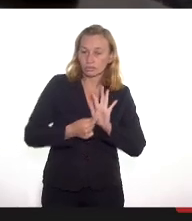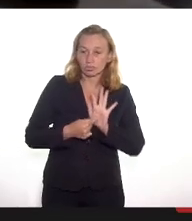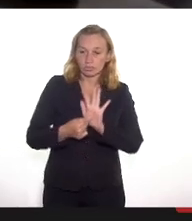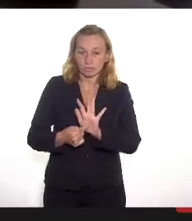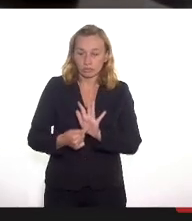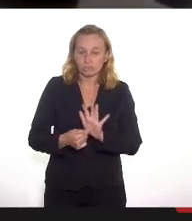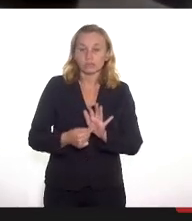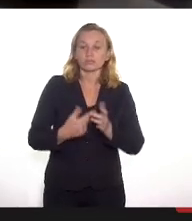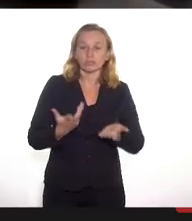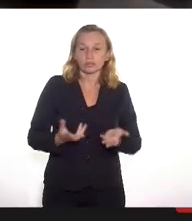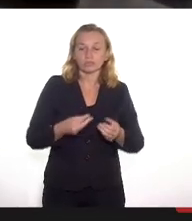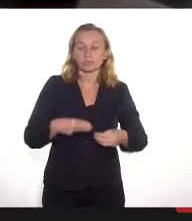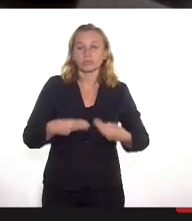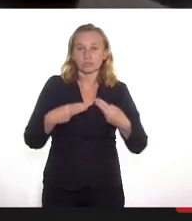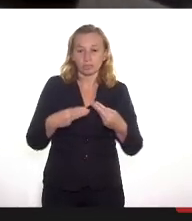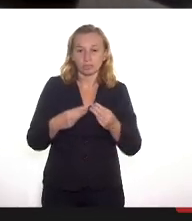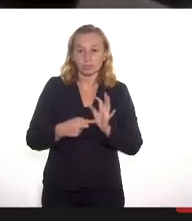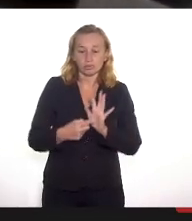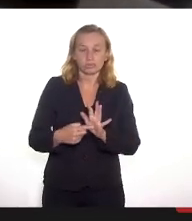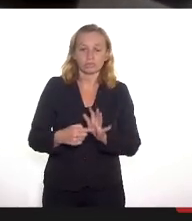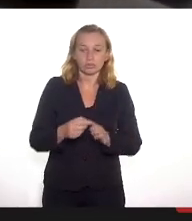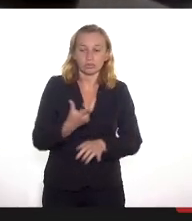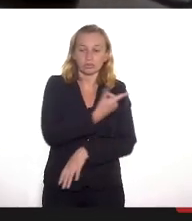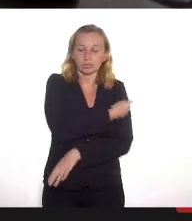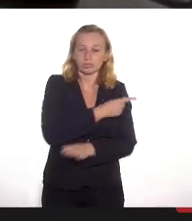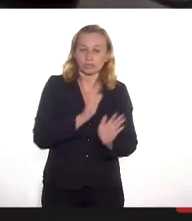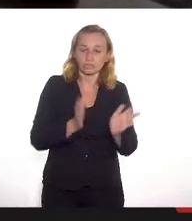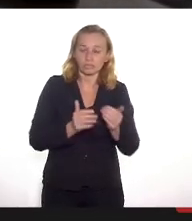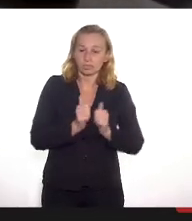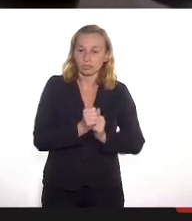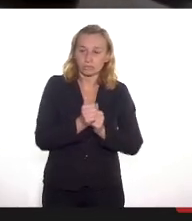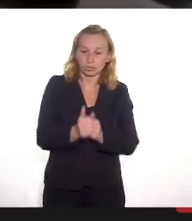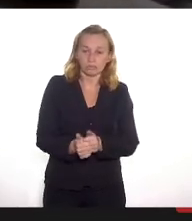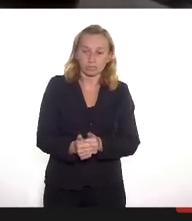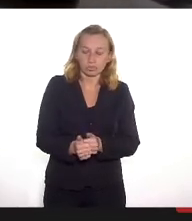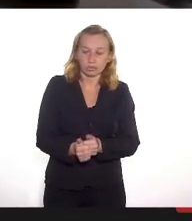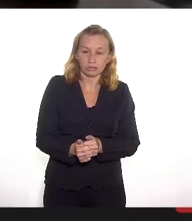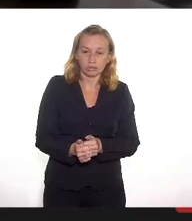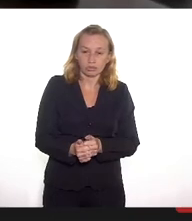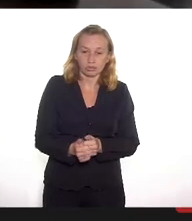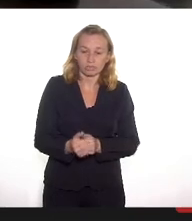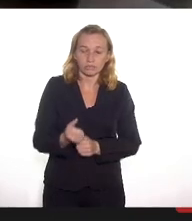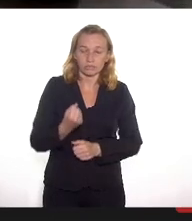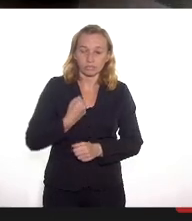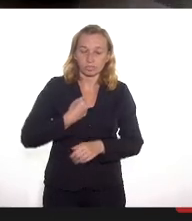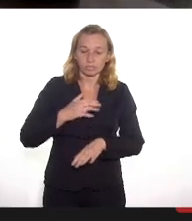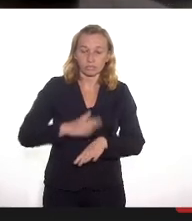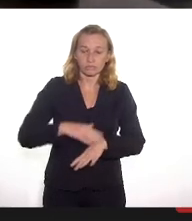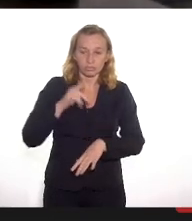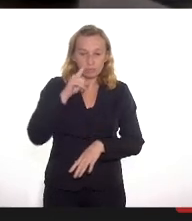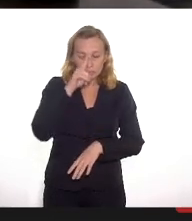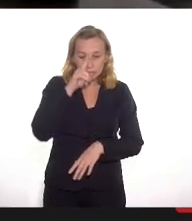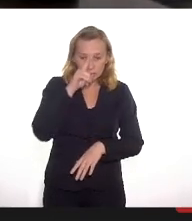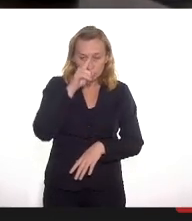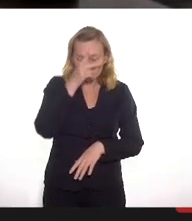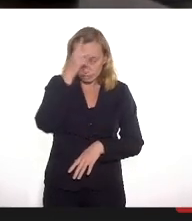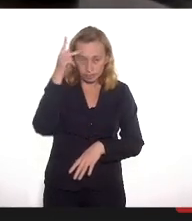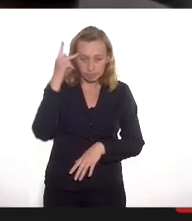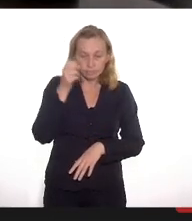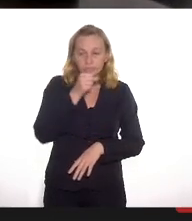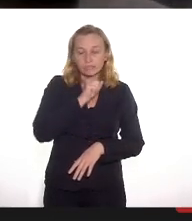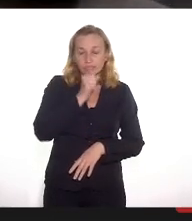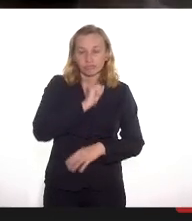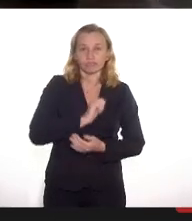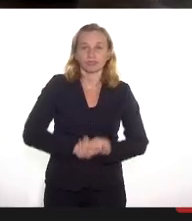documentos de ministério estabelece é a vacinação agora segue o critério de maior risco e uma ave só as pessoas que na